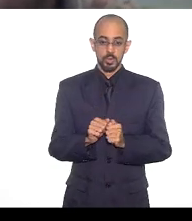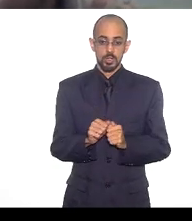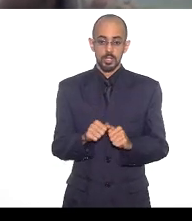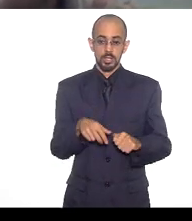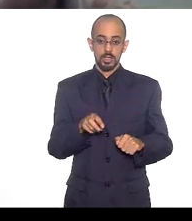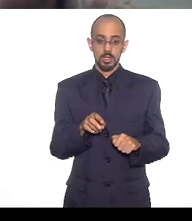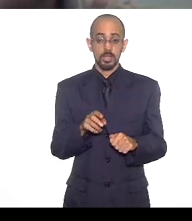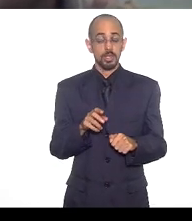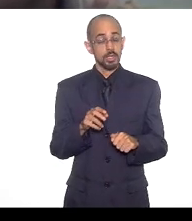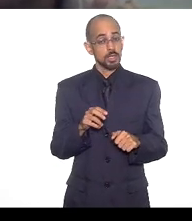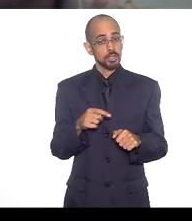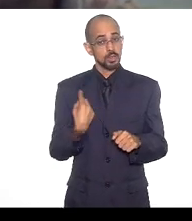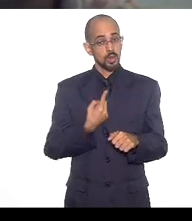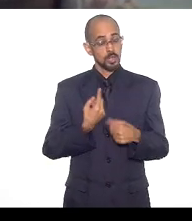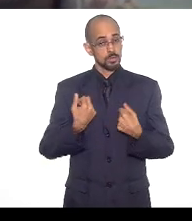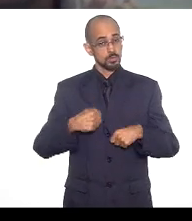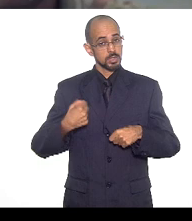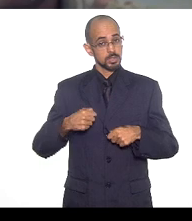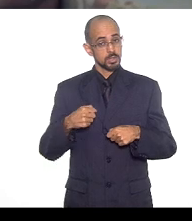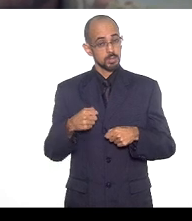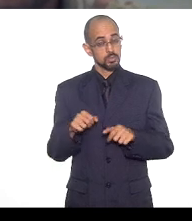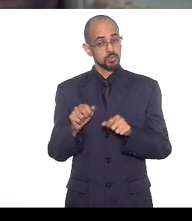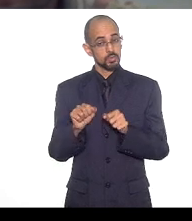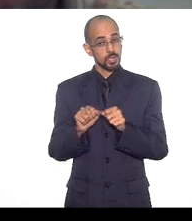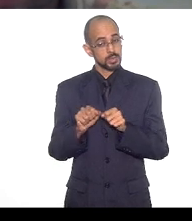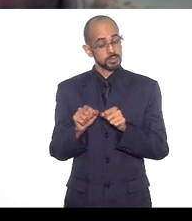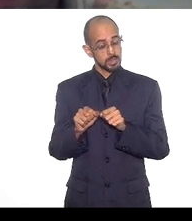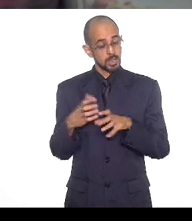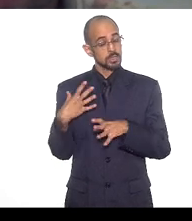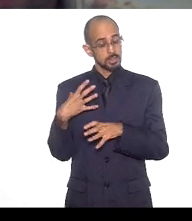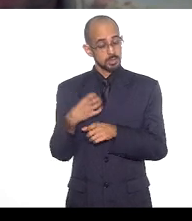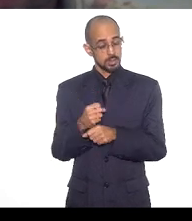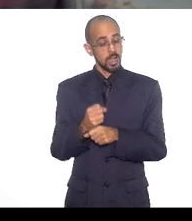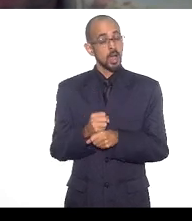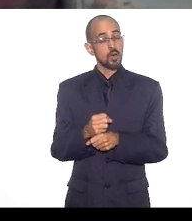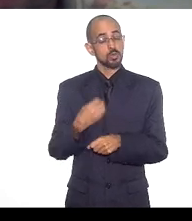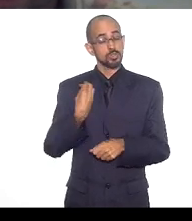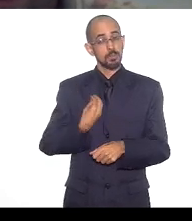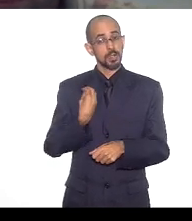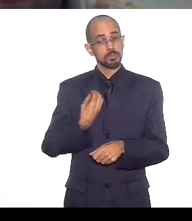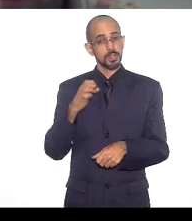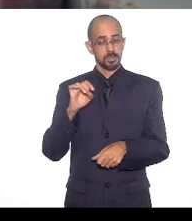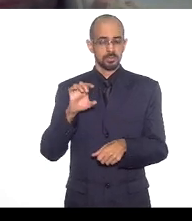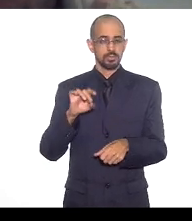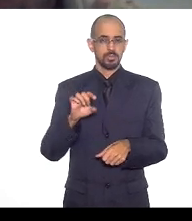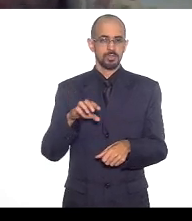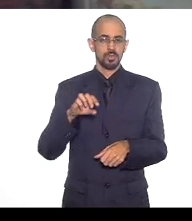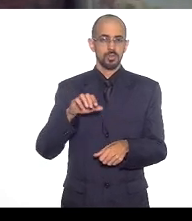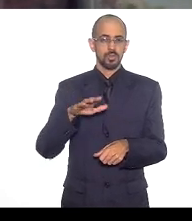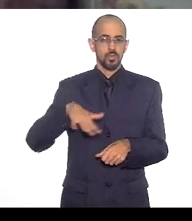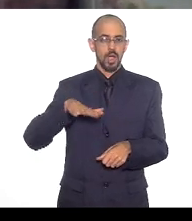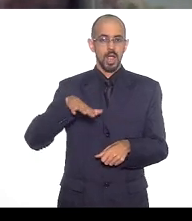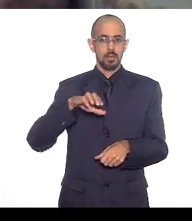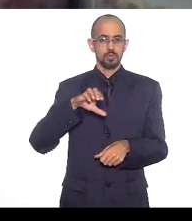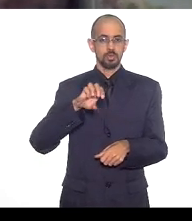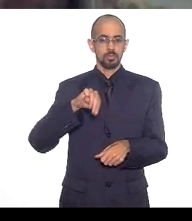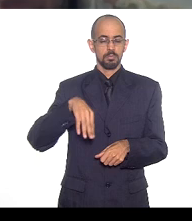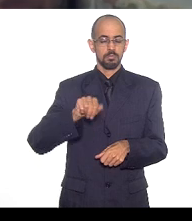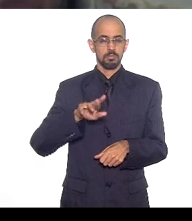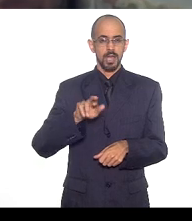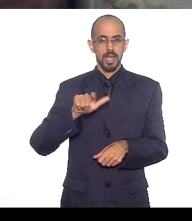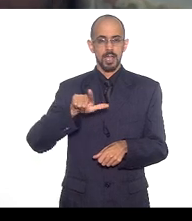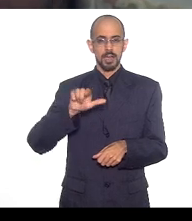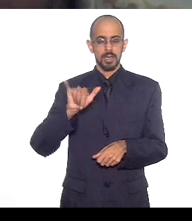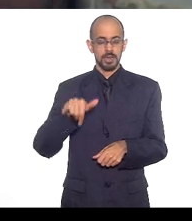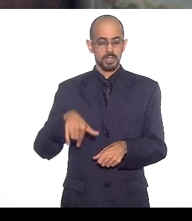faz jus a esse encontro de contas na base de cálculo da participação especial do campo de Marlim.